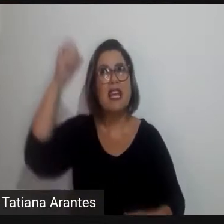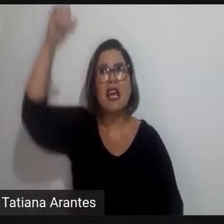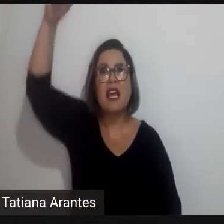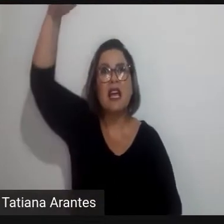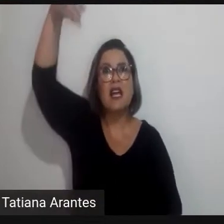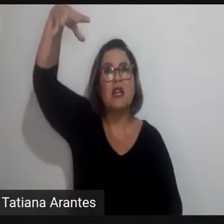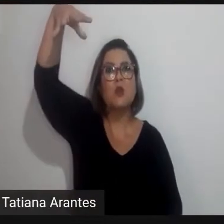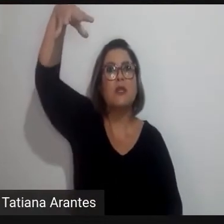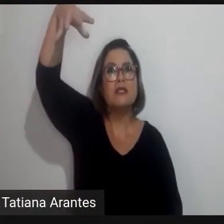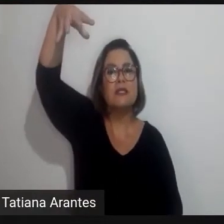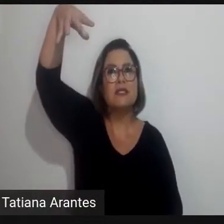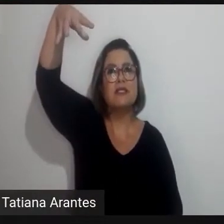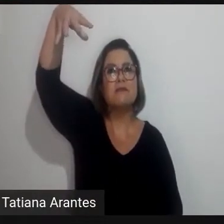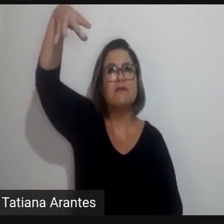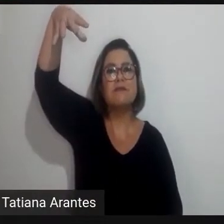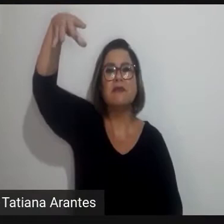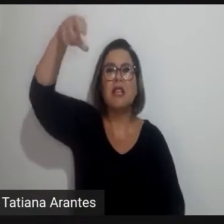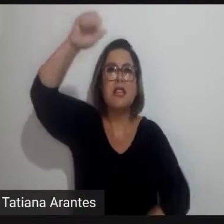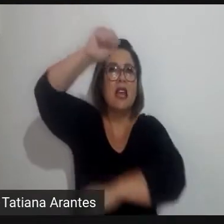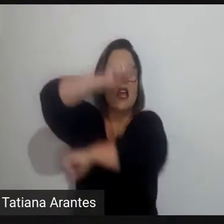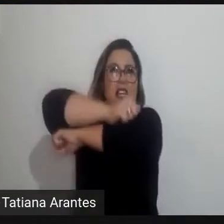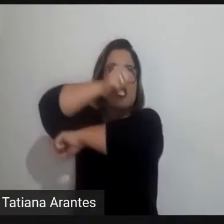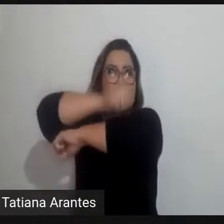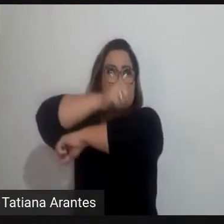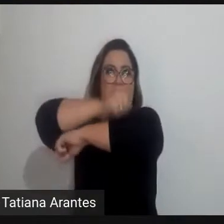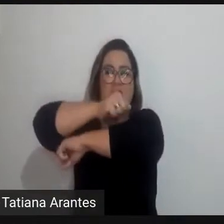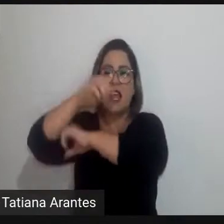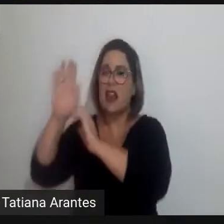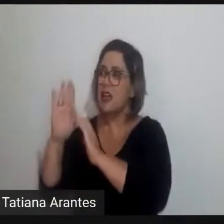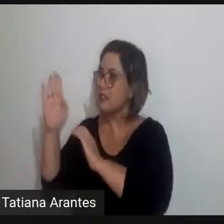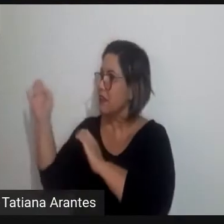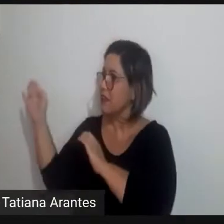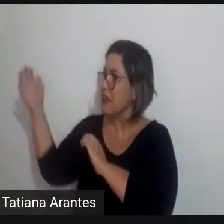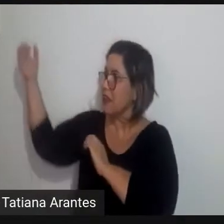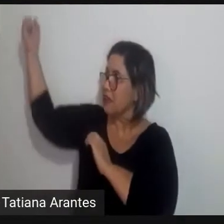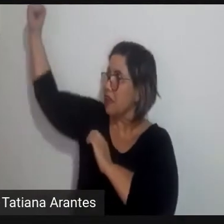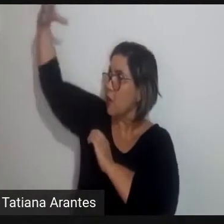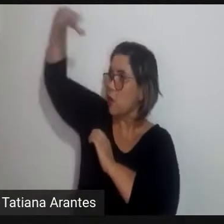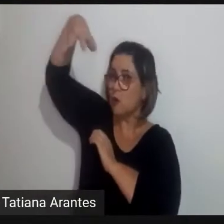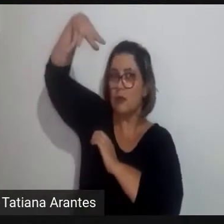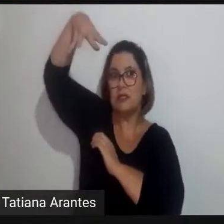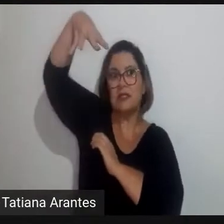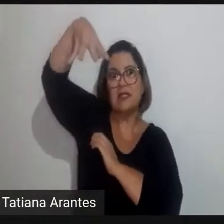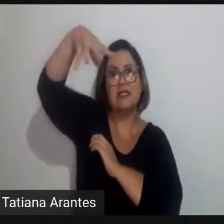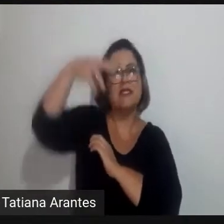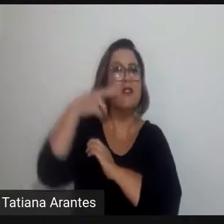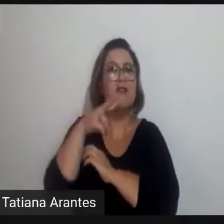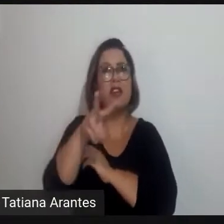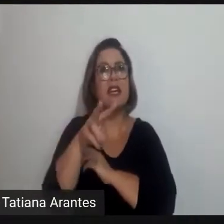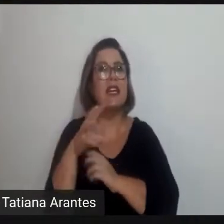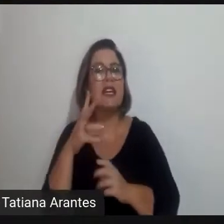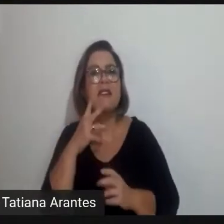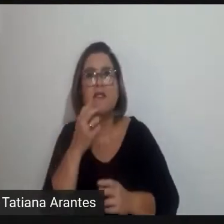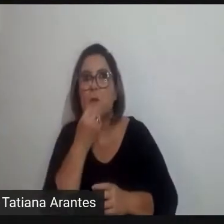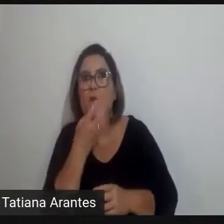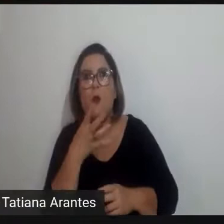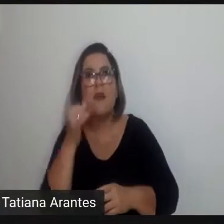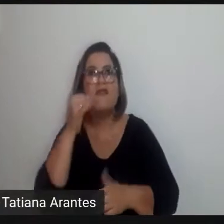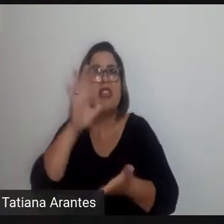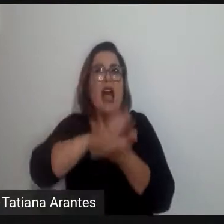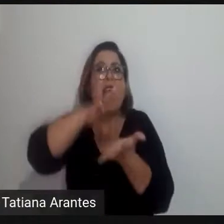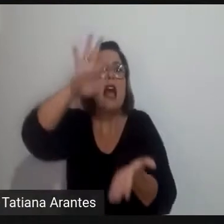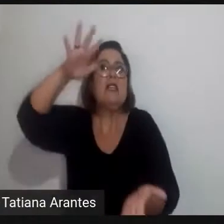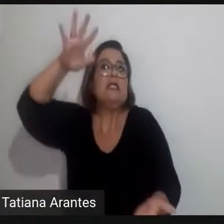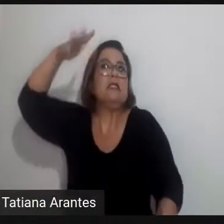assim, porque a minha janela está aqui à minha direita, tá? Ou se não tiver janela, ou se tiver